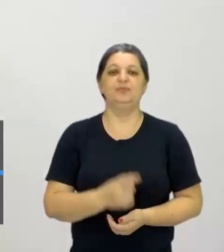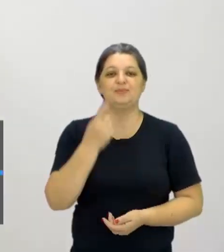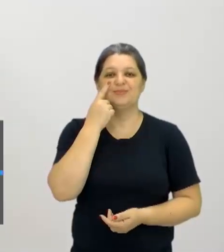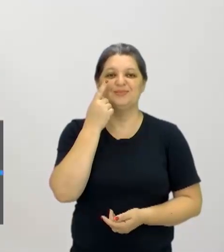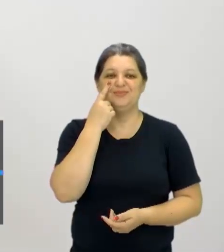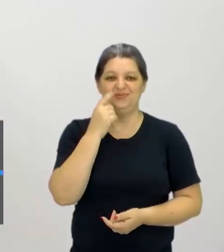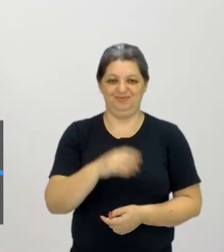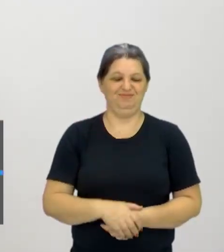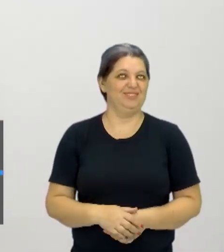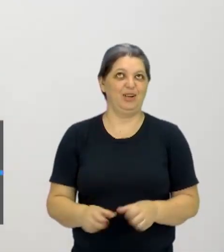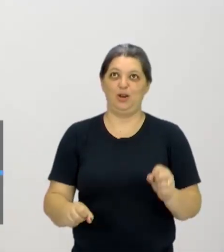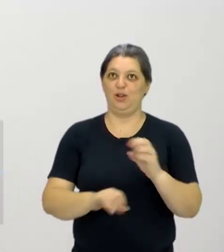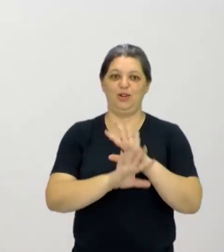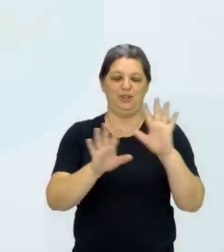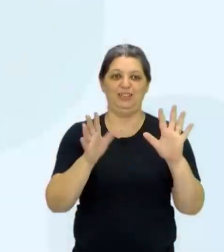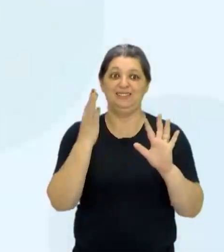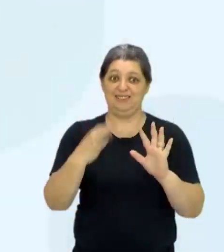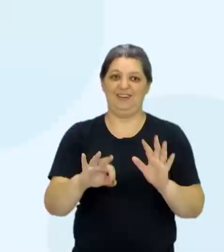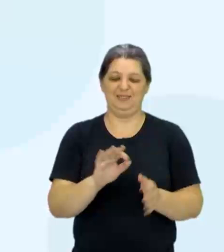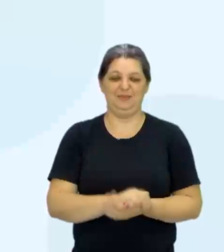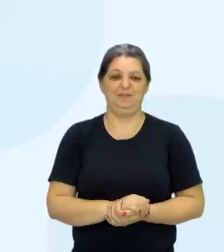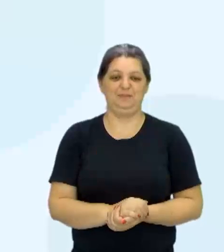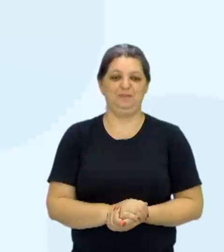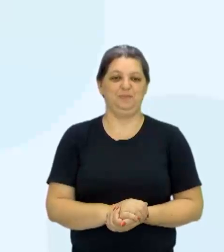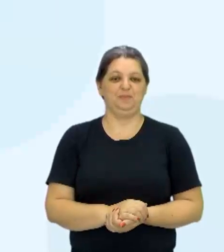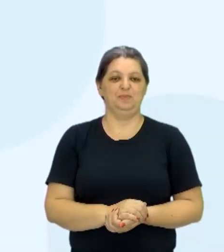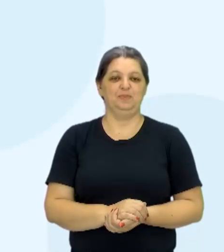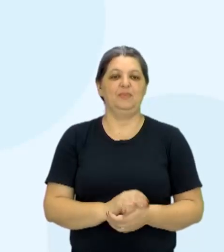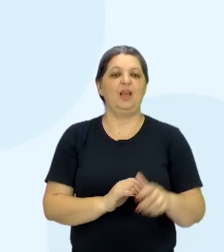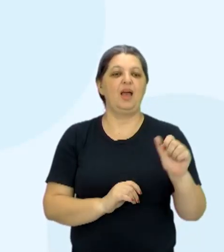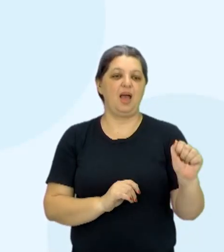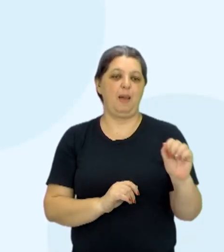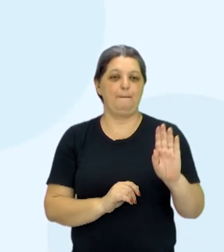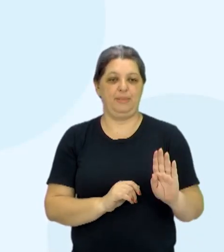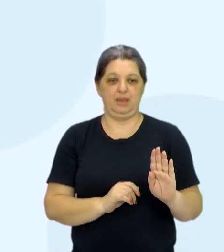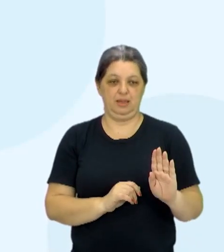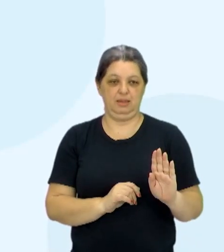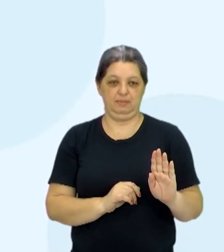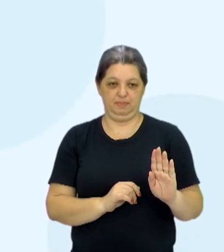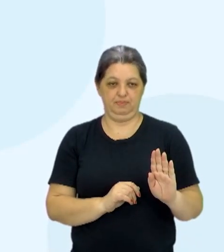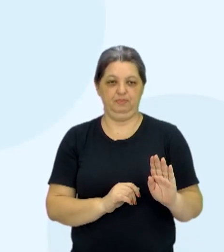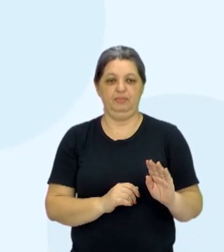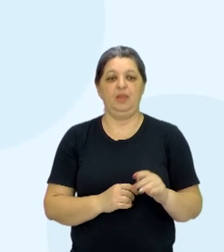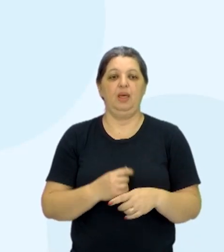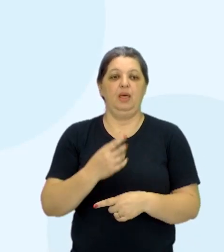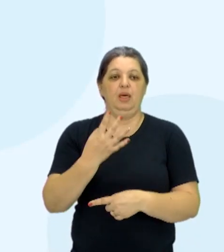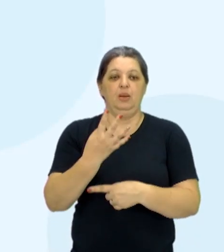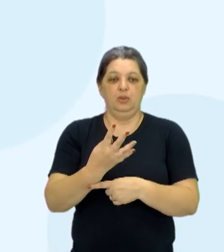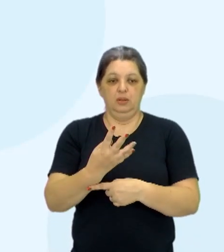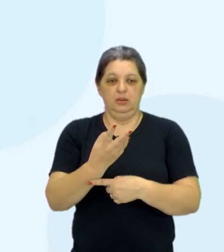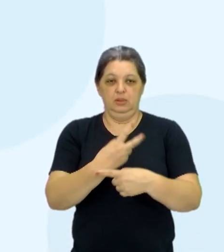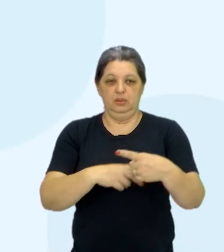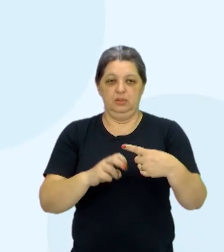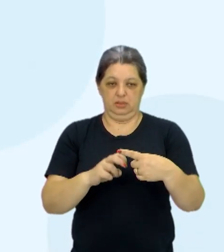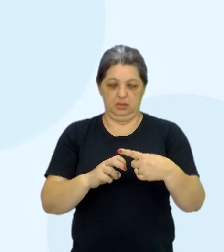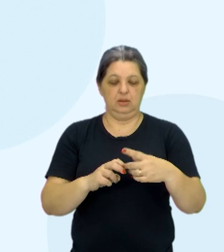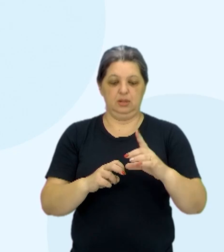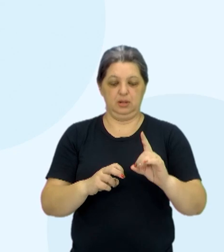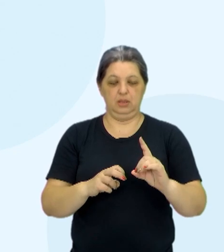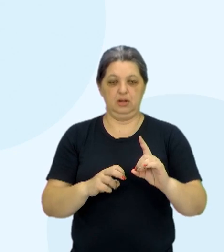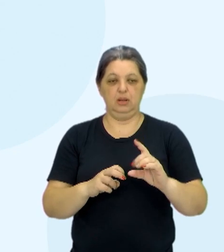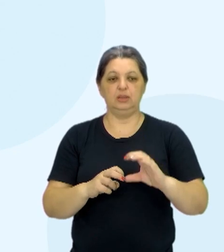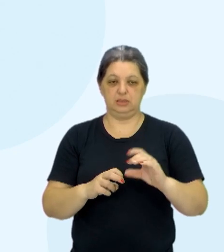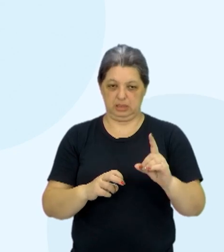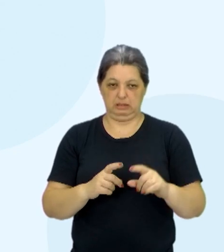Glória, deu certinho, né? Então aqui, ó, AB é 4, CD vale 5, certo? Já tá ali. Então a